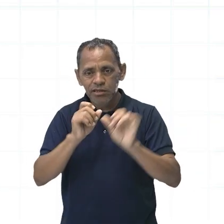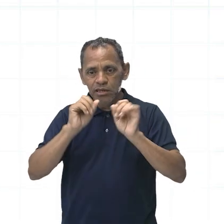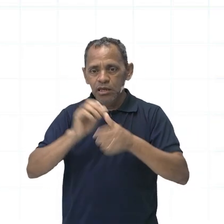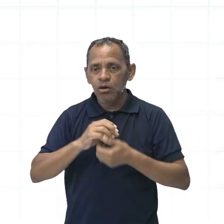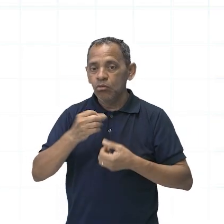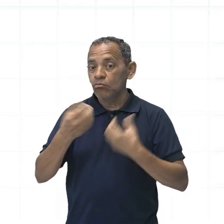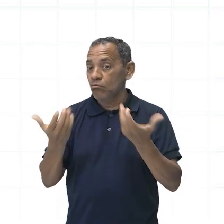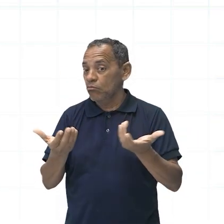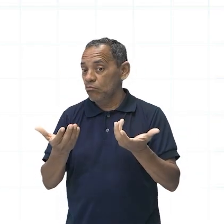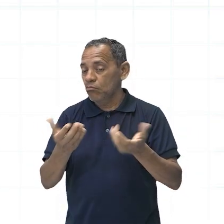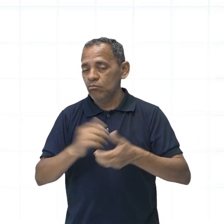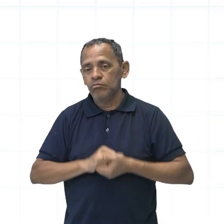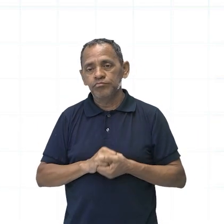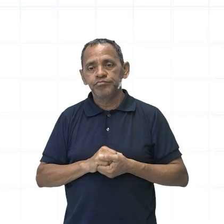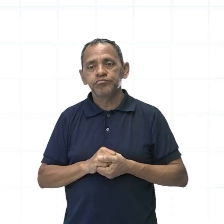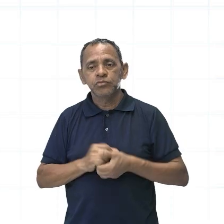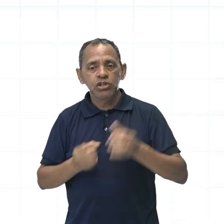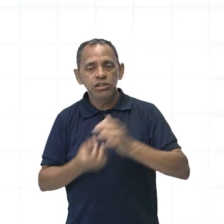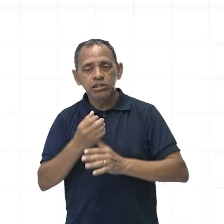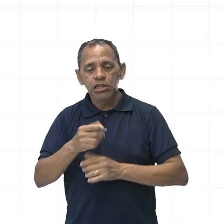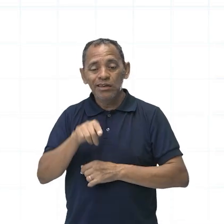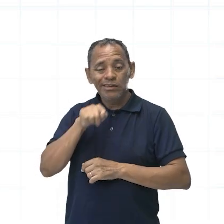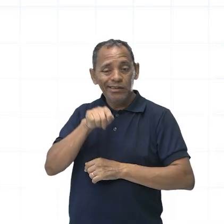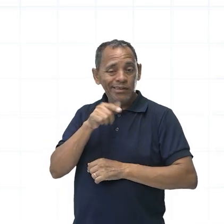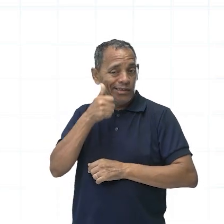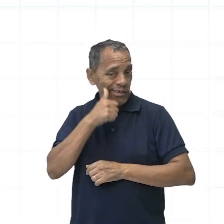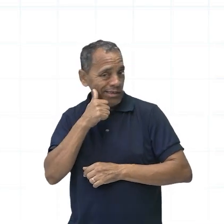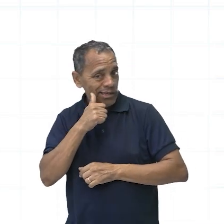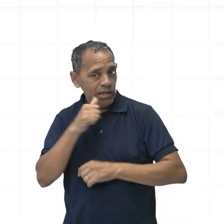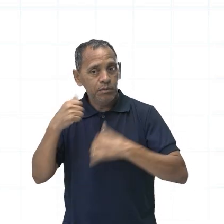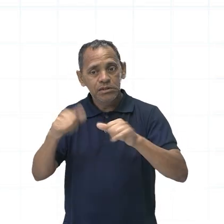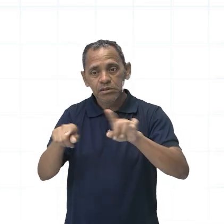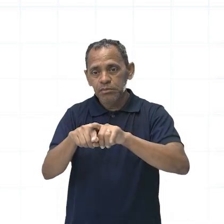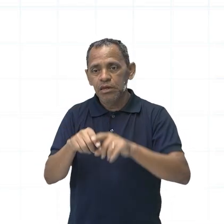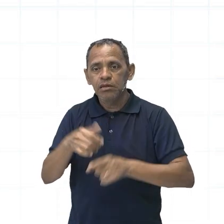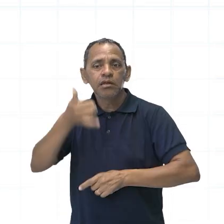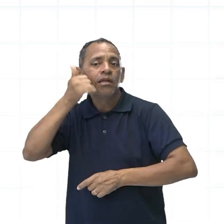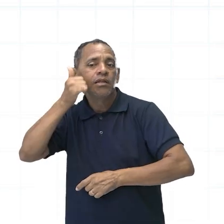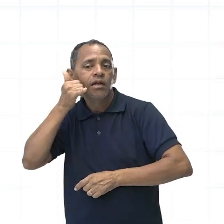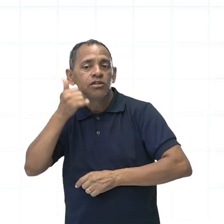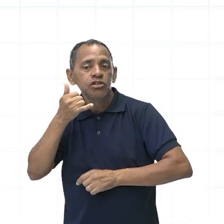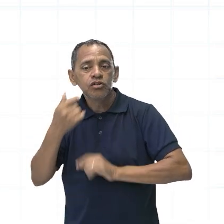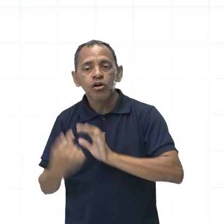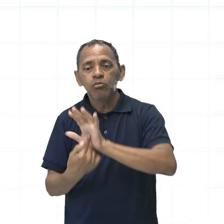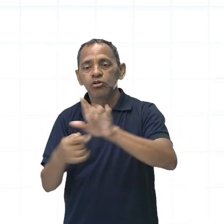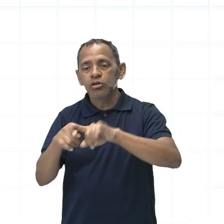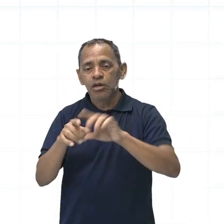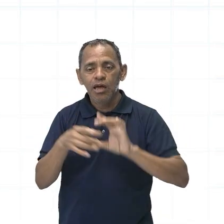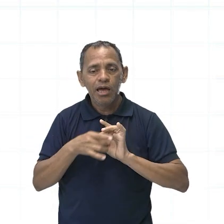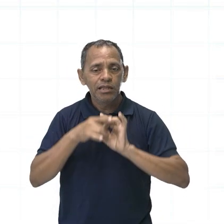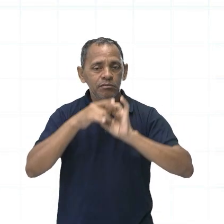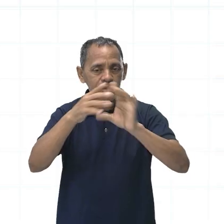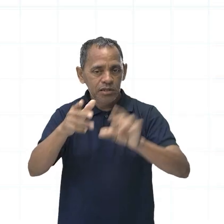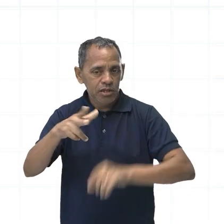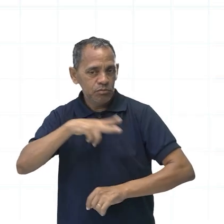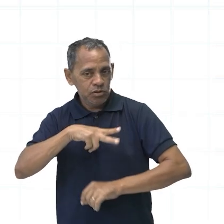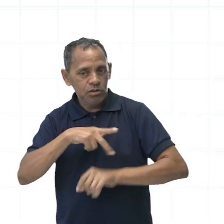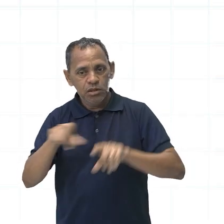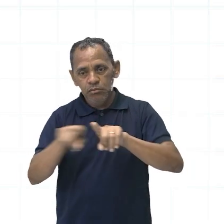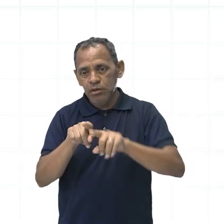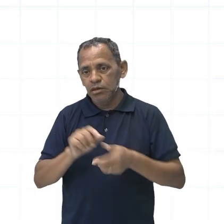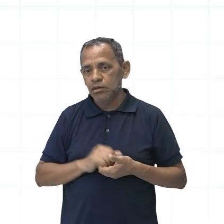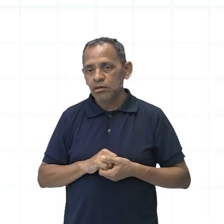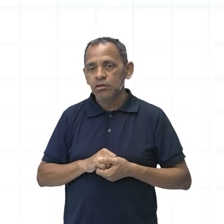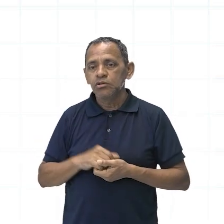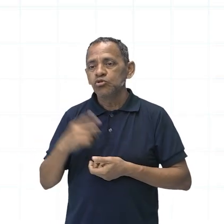tem a liberdade de criar o que ela precisa, não é verdade? A narrativa reflete sobre a liberdade individual, a